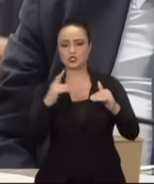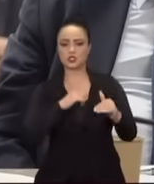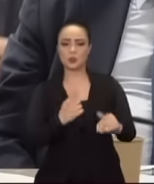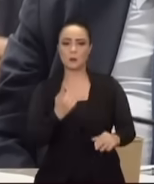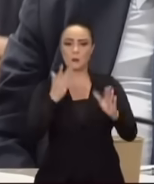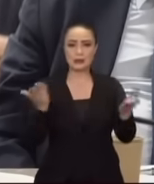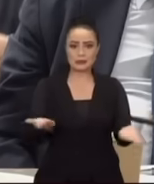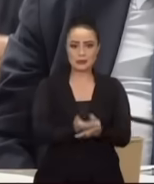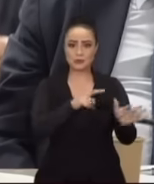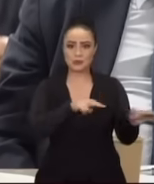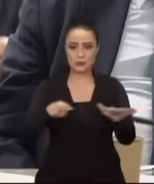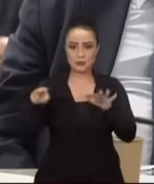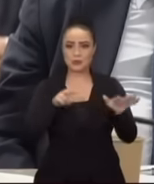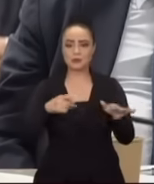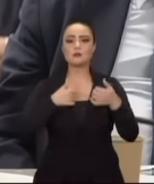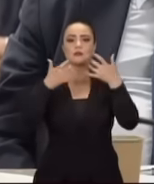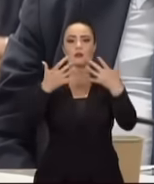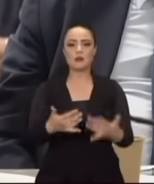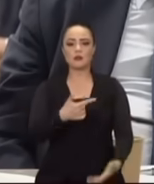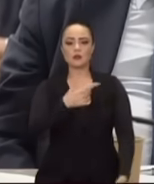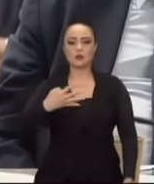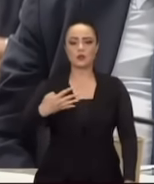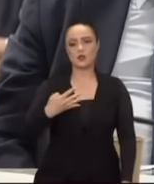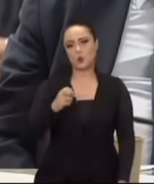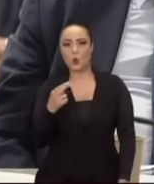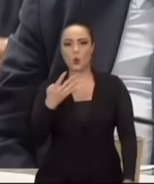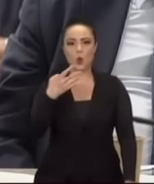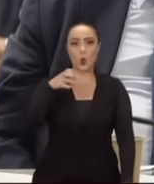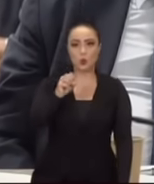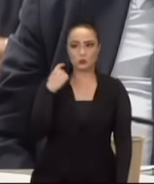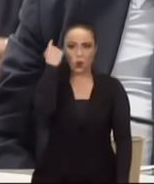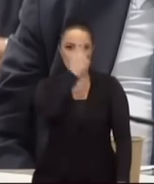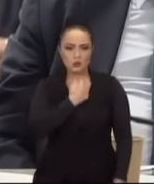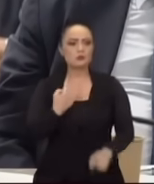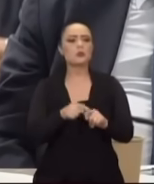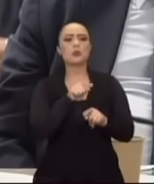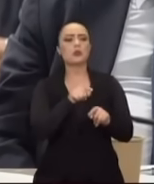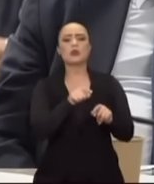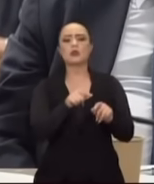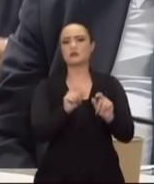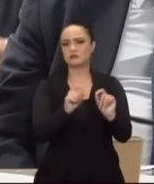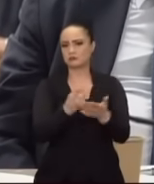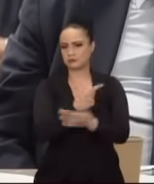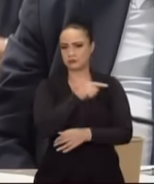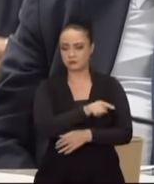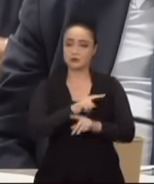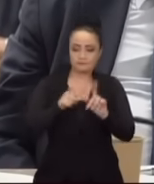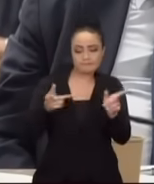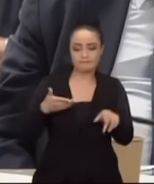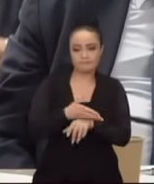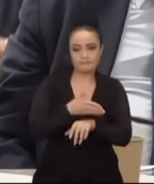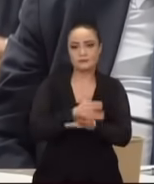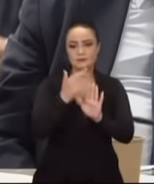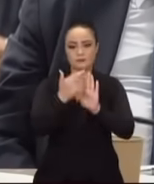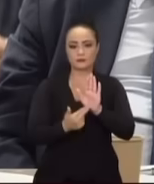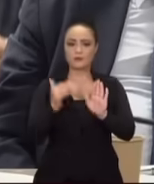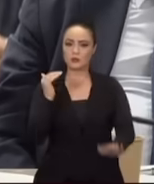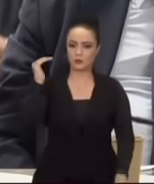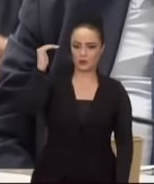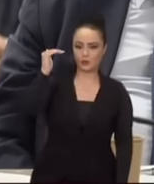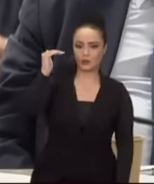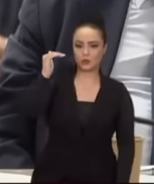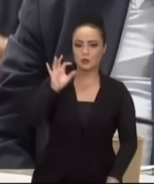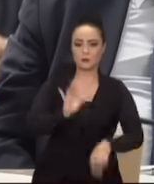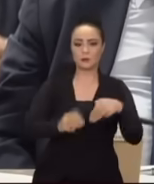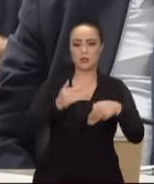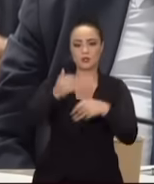ação por semana para me explicar em 24 ou 48 horas o porquê daquilo. Mas faz parte da regra. Vossa Excelência, o senhor